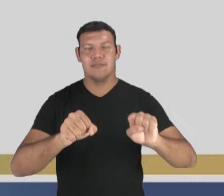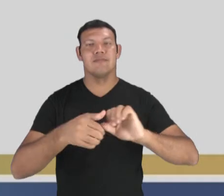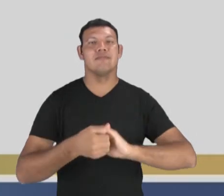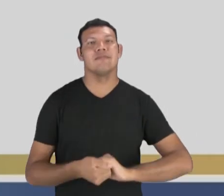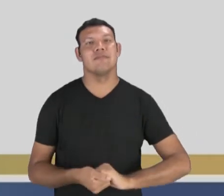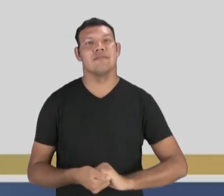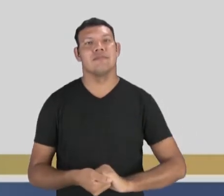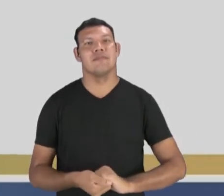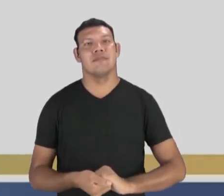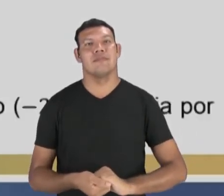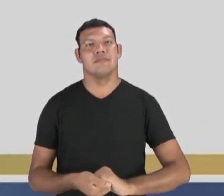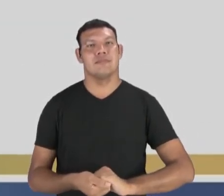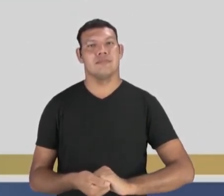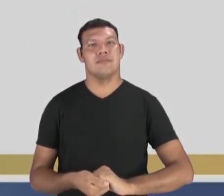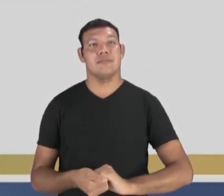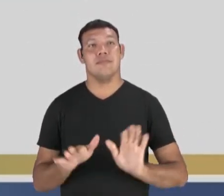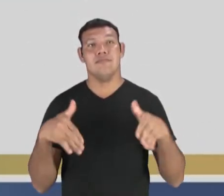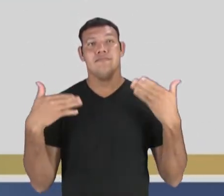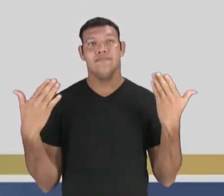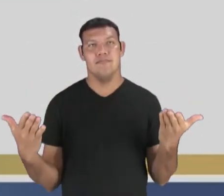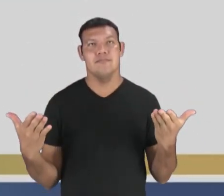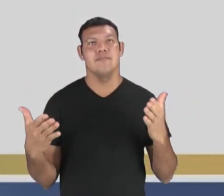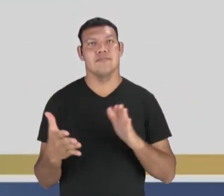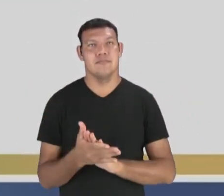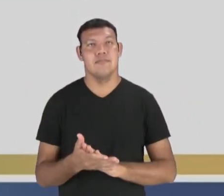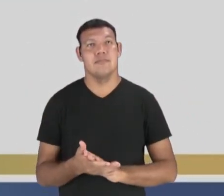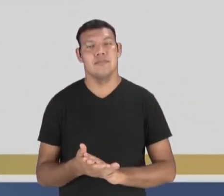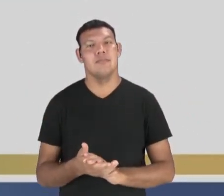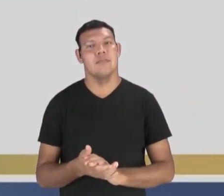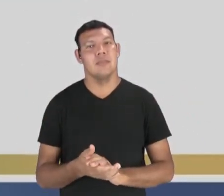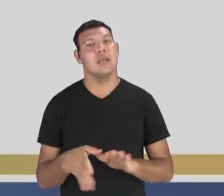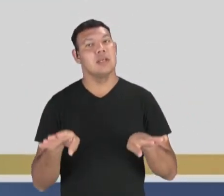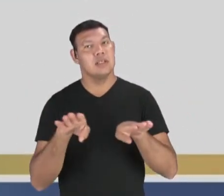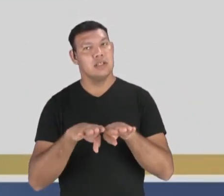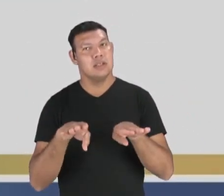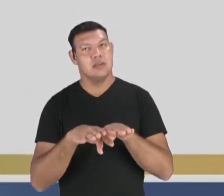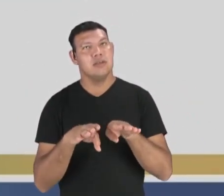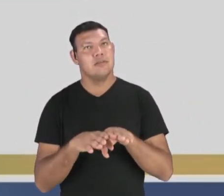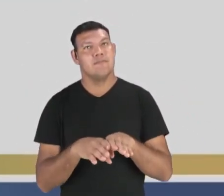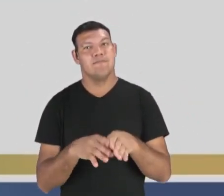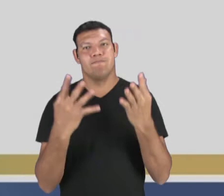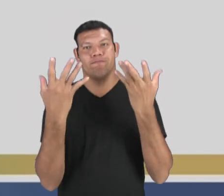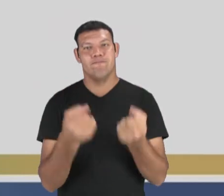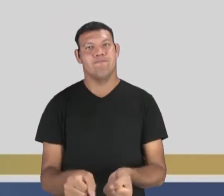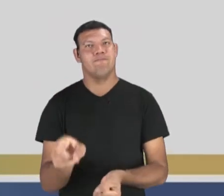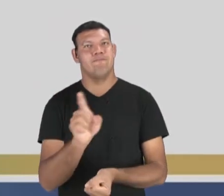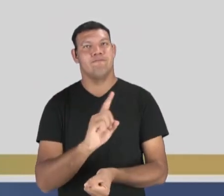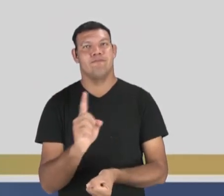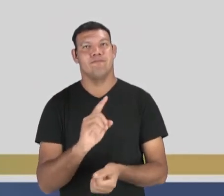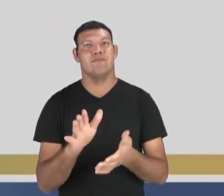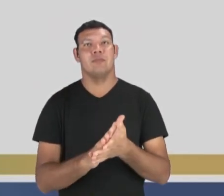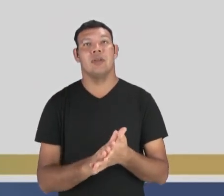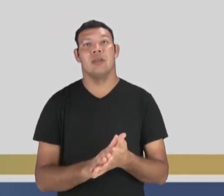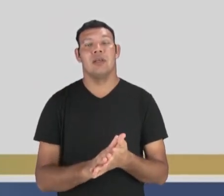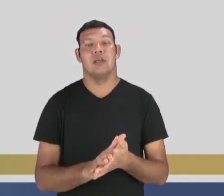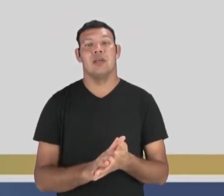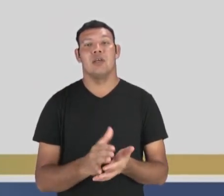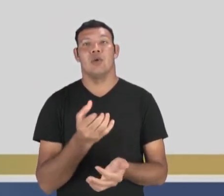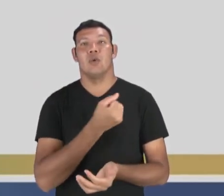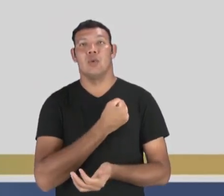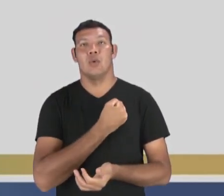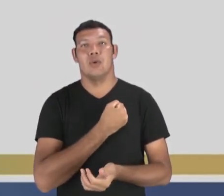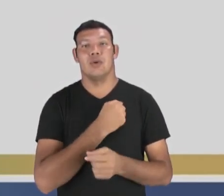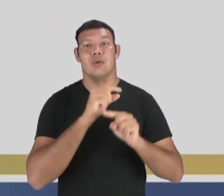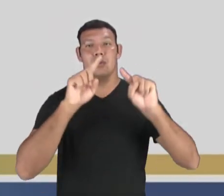certo? Então, olha só. Por outro lado, não admite como solução o terno ordenado